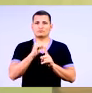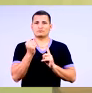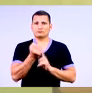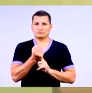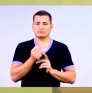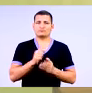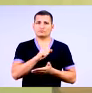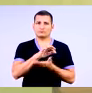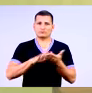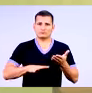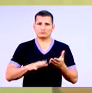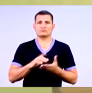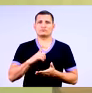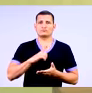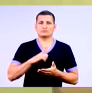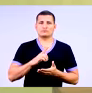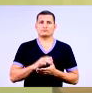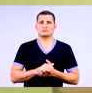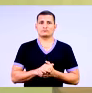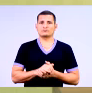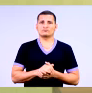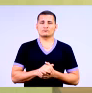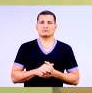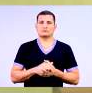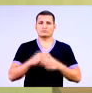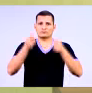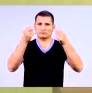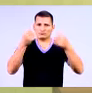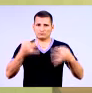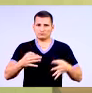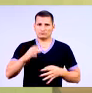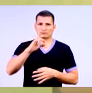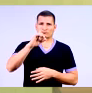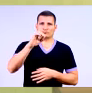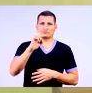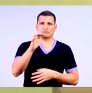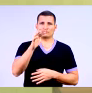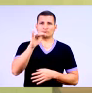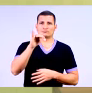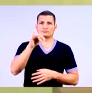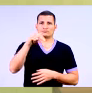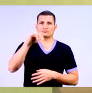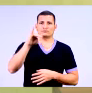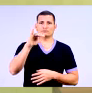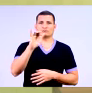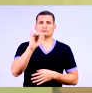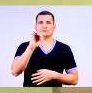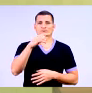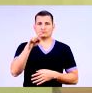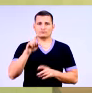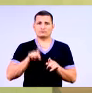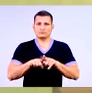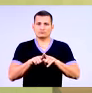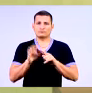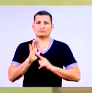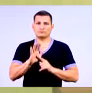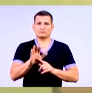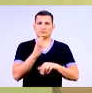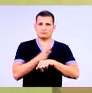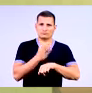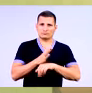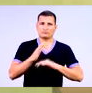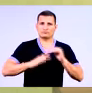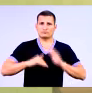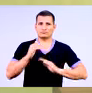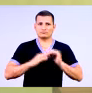O texto, ele traz tanto a definição, quanto ele nos mostra que essa prática profissional, ela